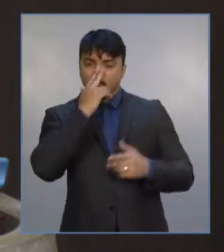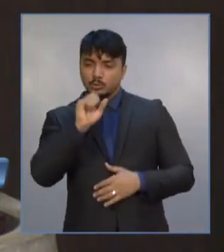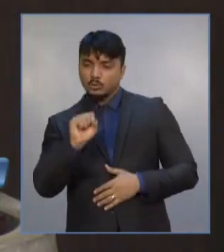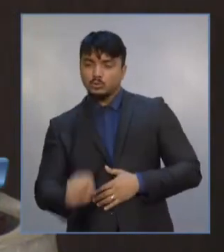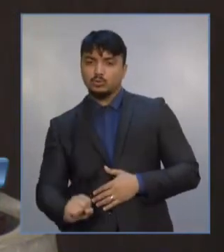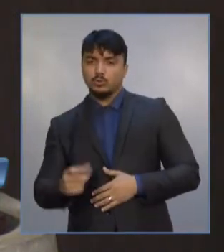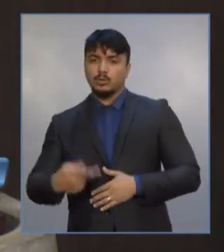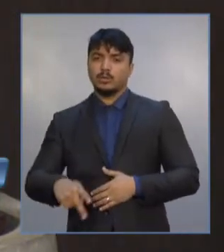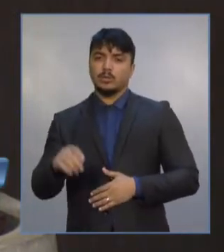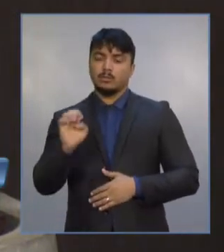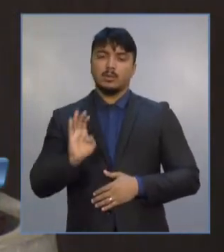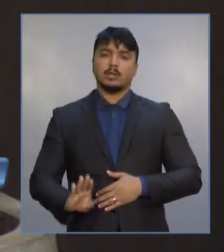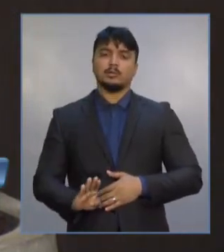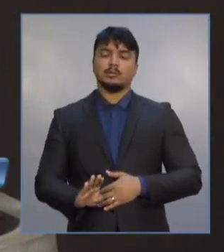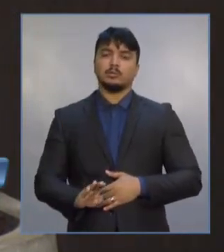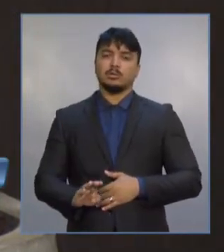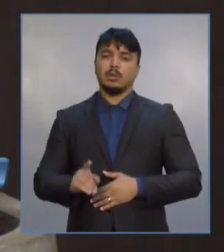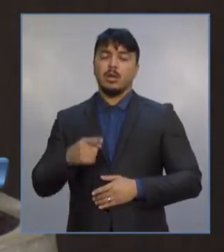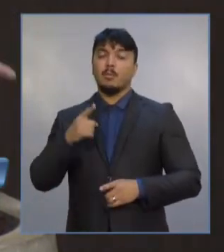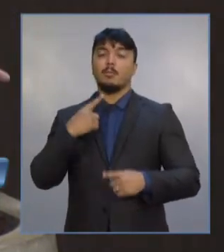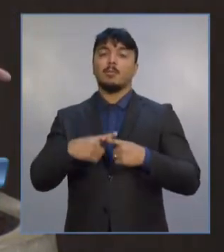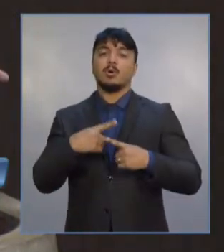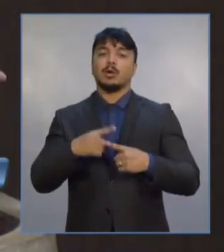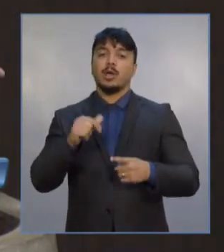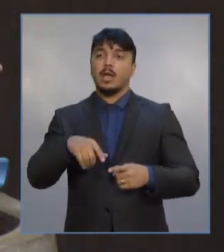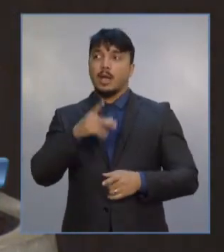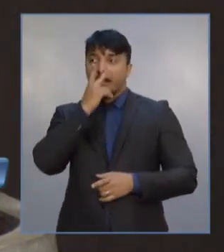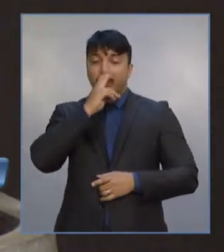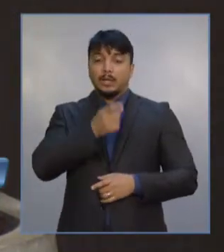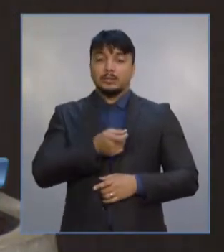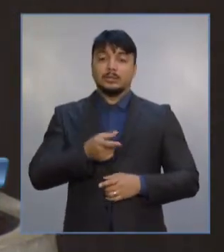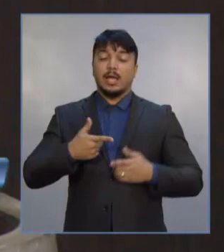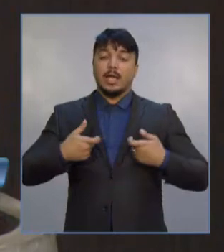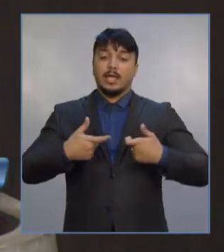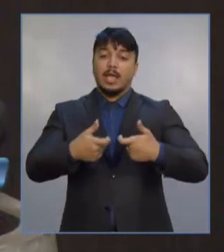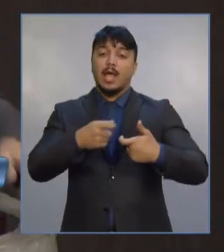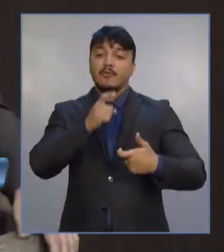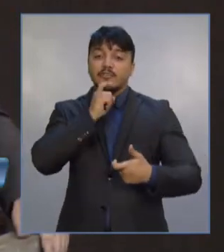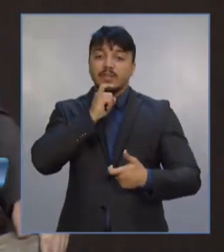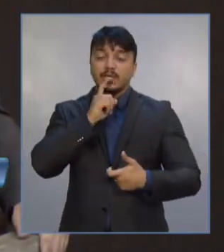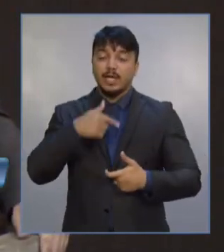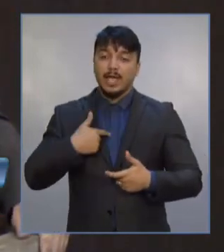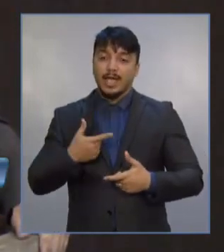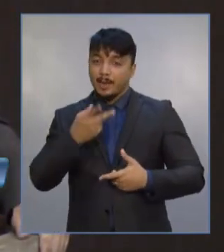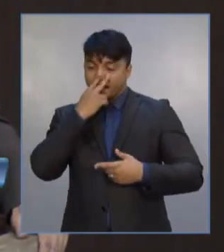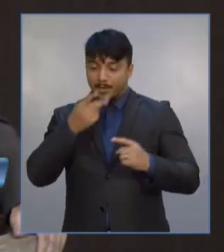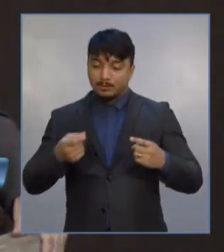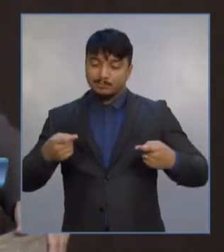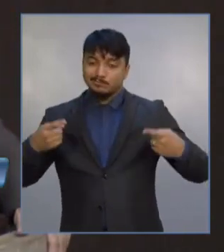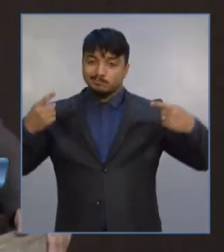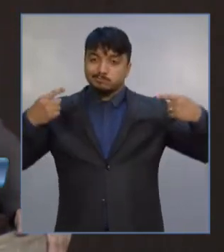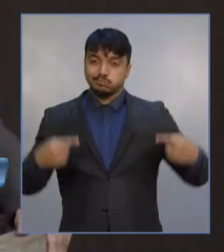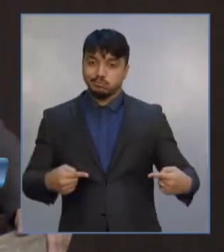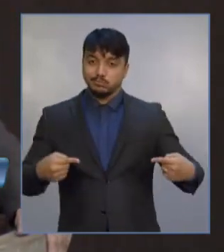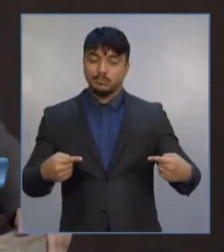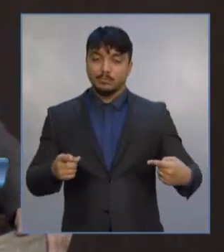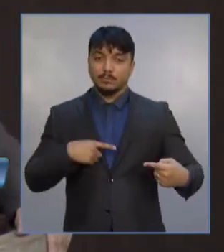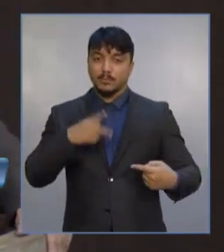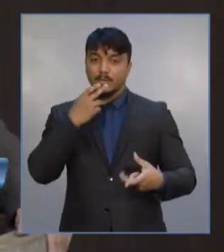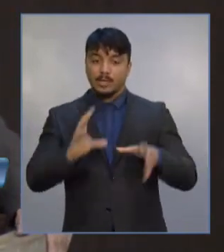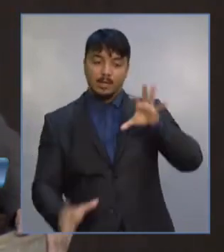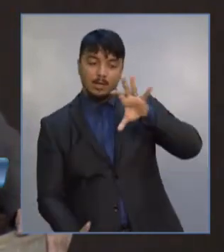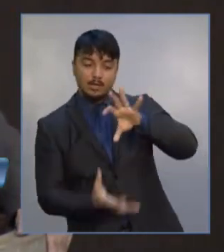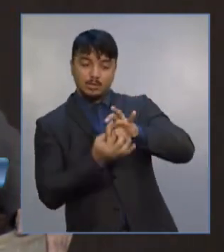sul do Brasil. Porque o ambiente era um ambiente de Guerra Fria. Portanto, interessava a eles um aliado no